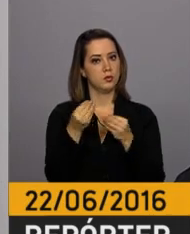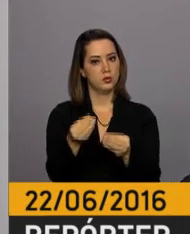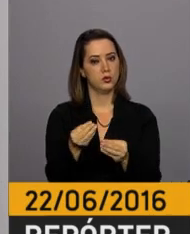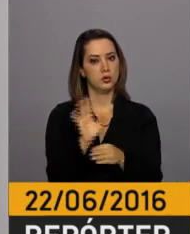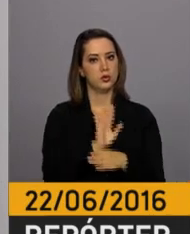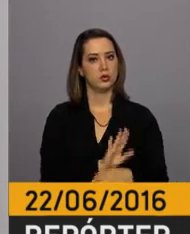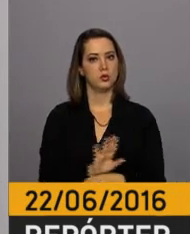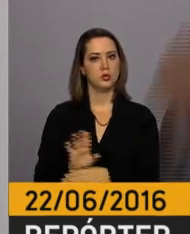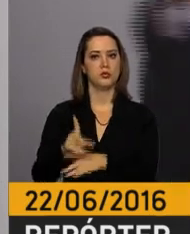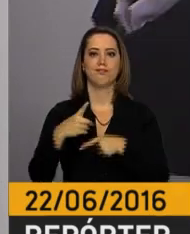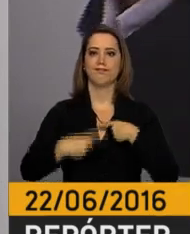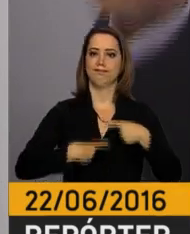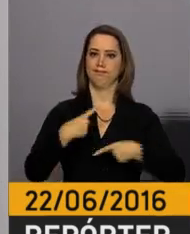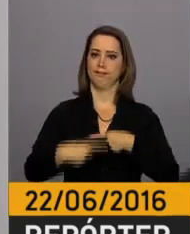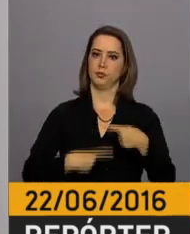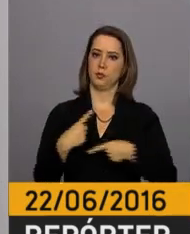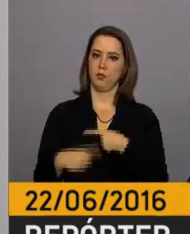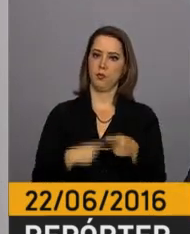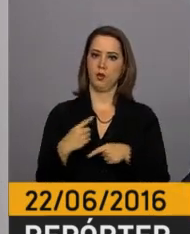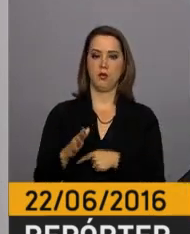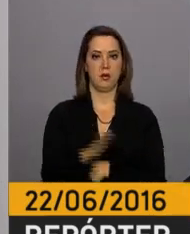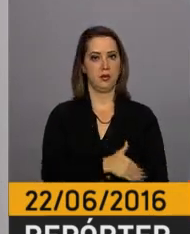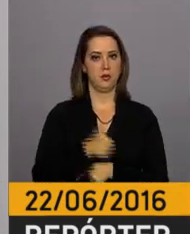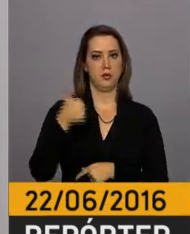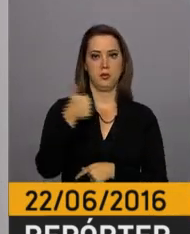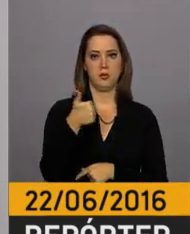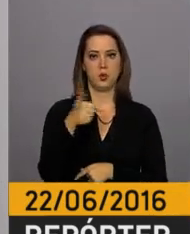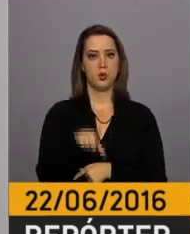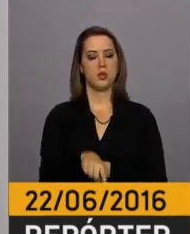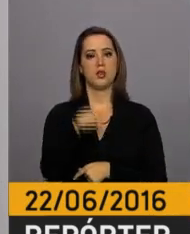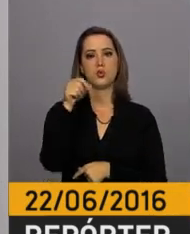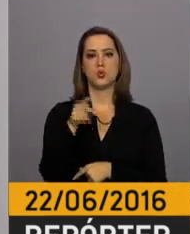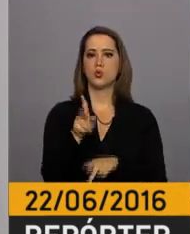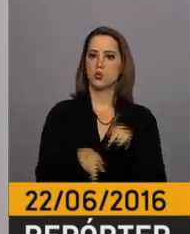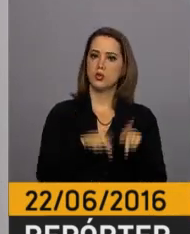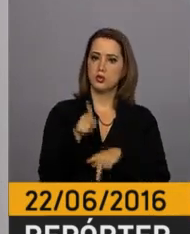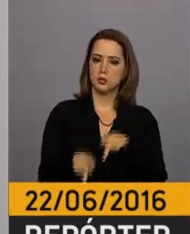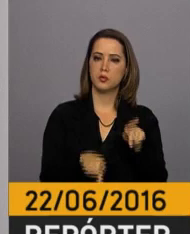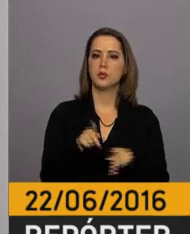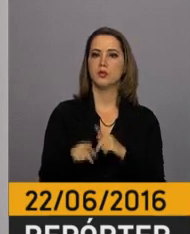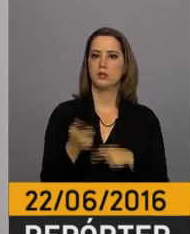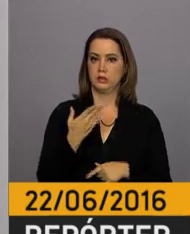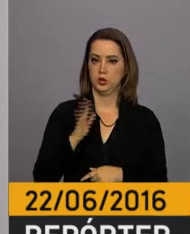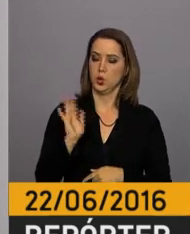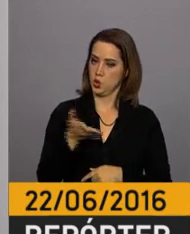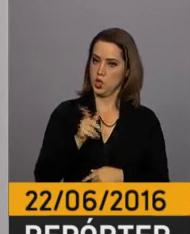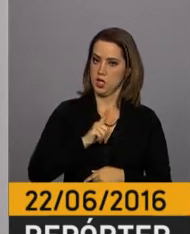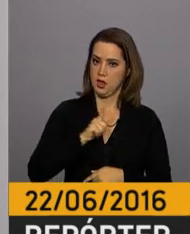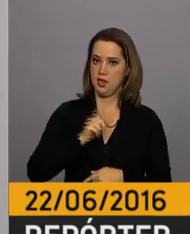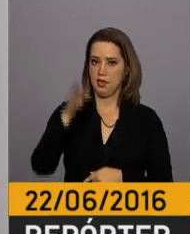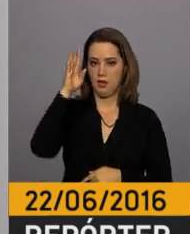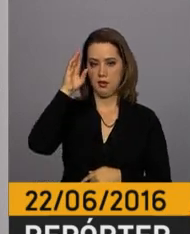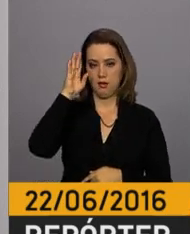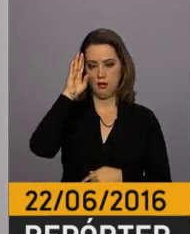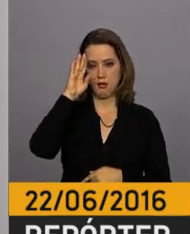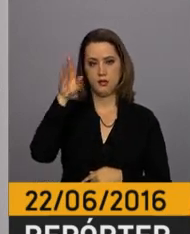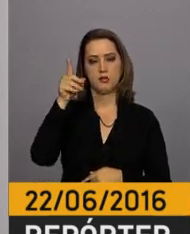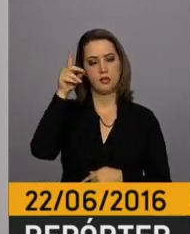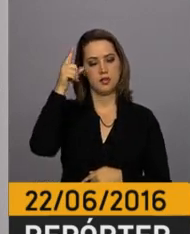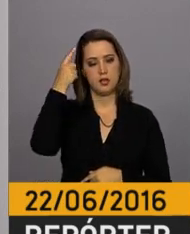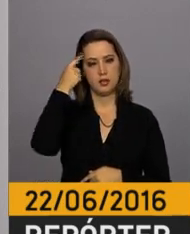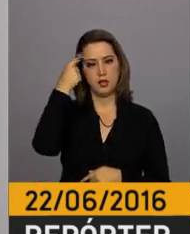o nível das escolhas dos representantes do povo aguardem que temos algumas ideias a respeito pelo debate de